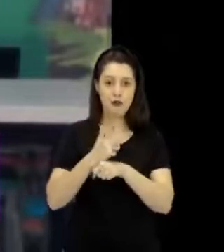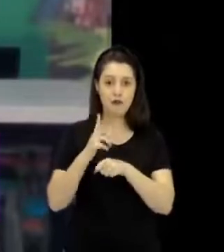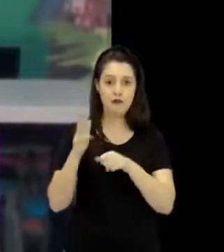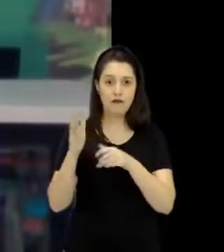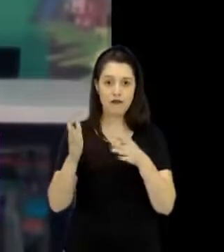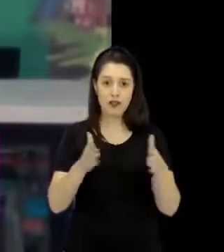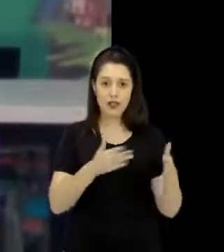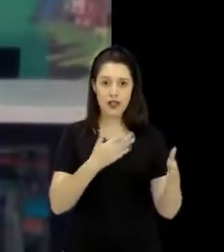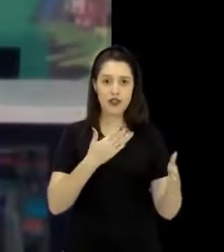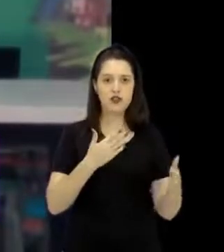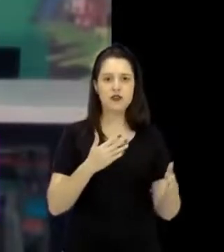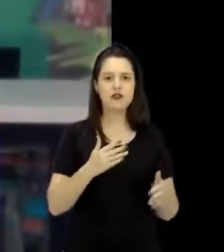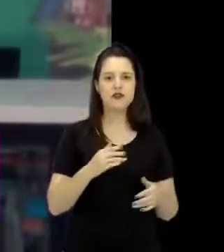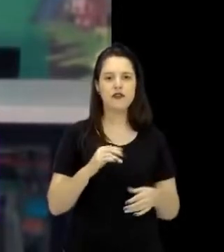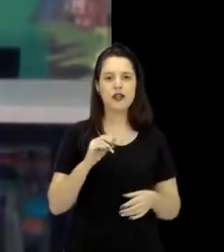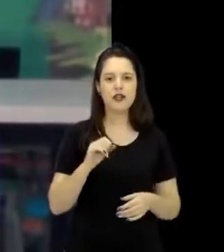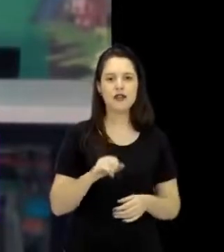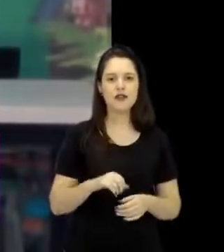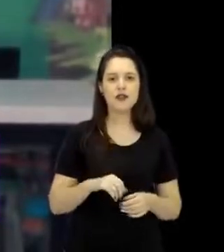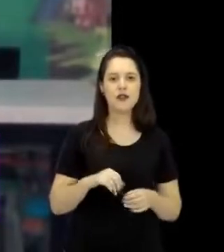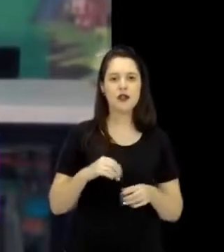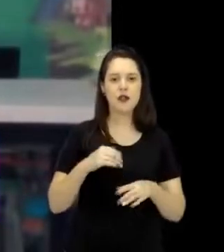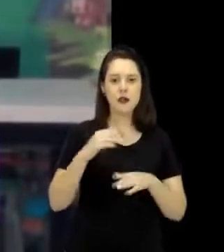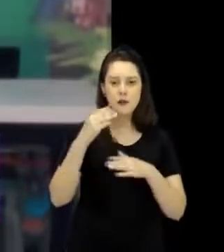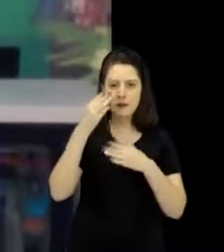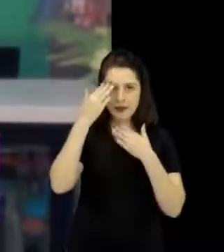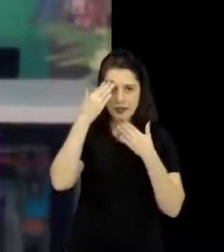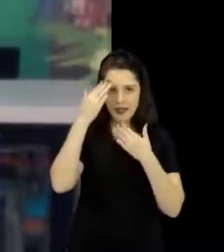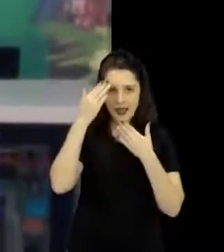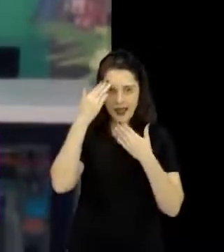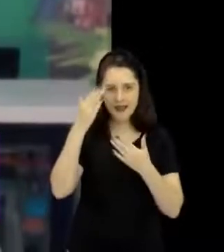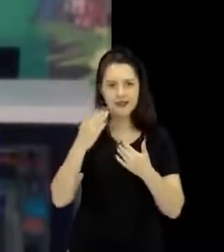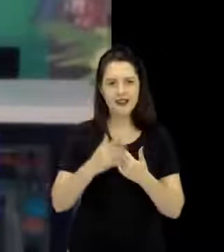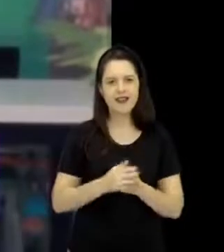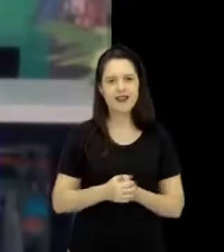professor Wagner para as considerações finais. Muito obrigada.